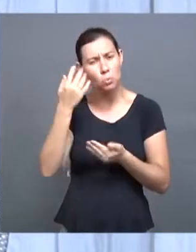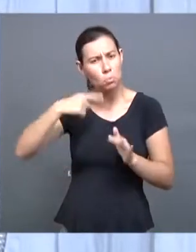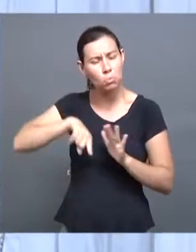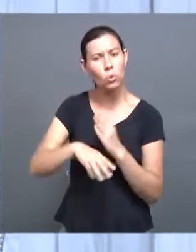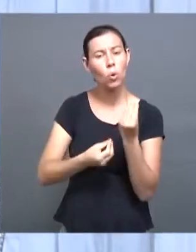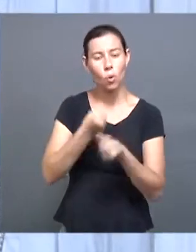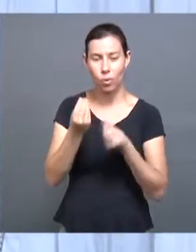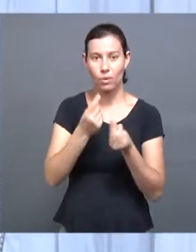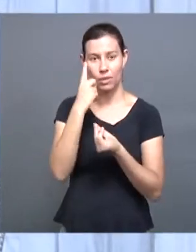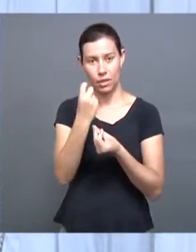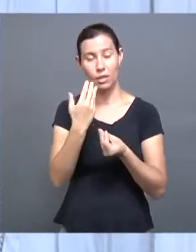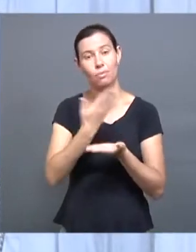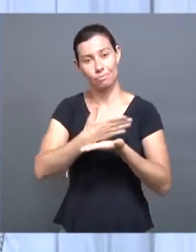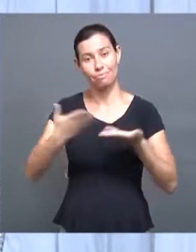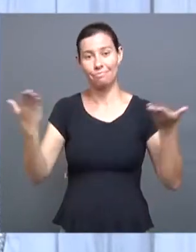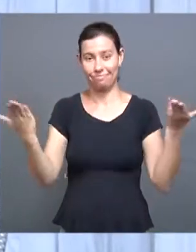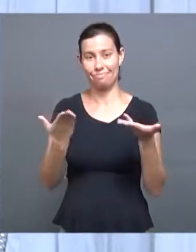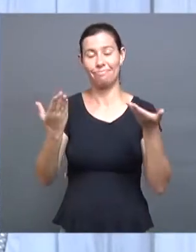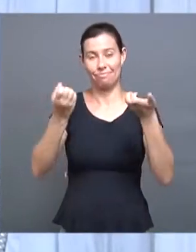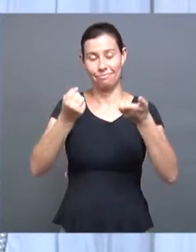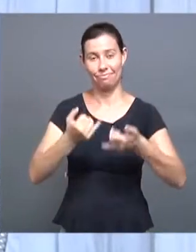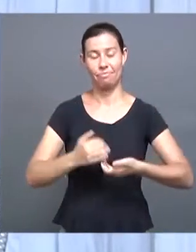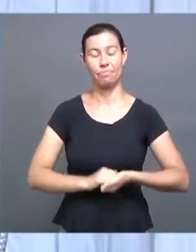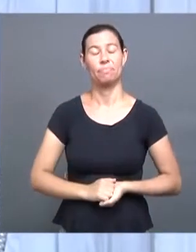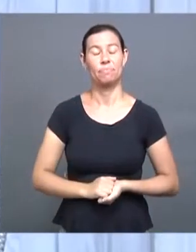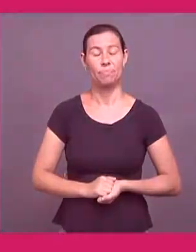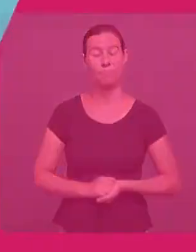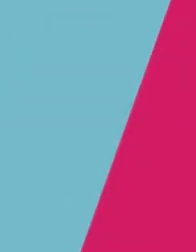no assunto? Então acompanhe agora o Jornal da UFO.